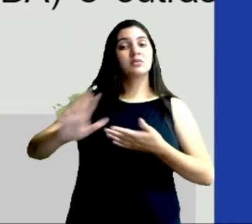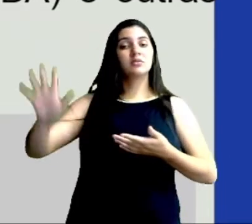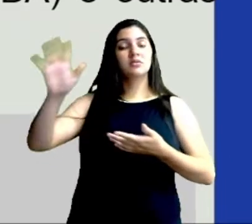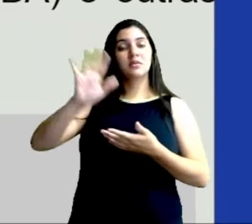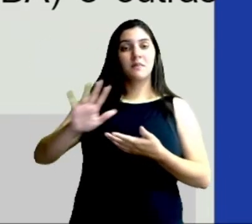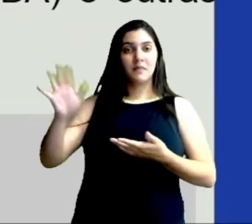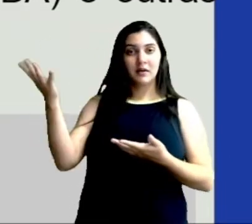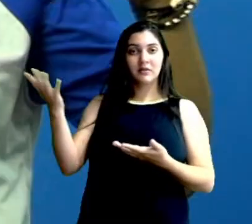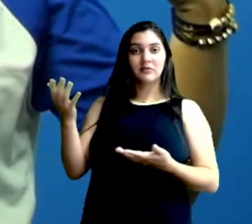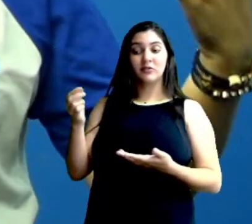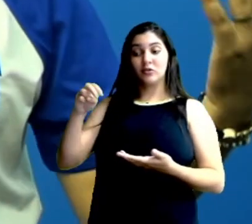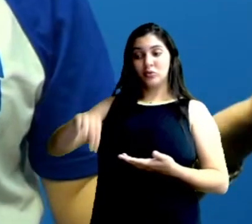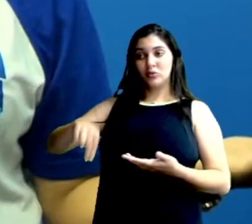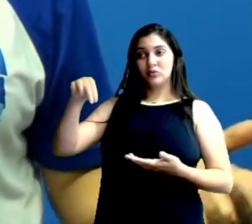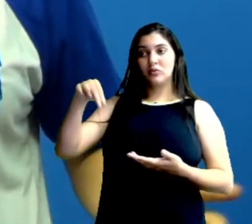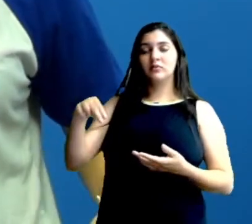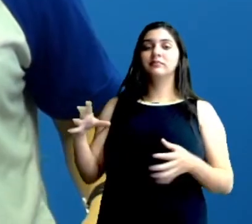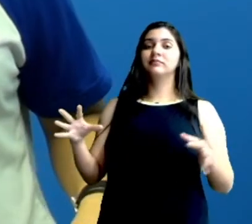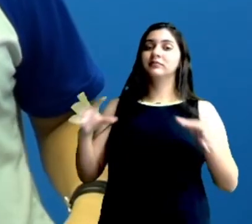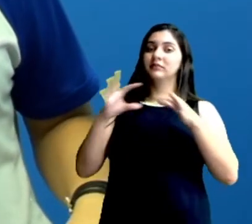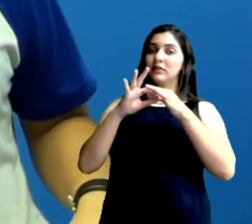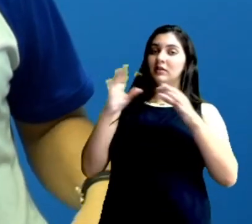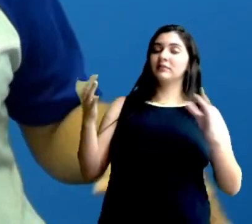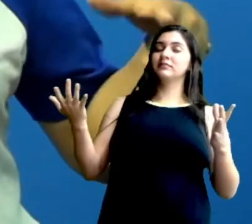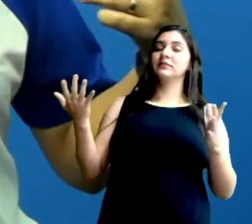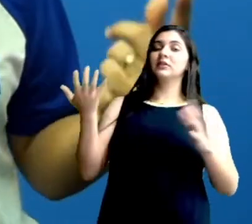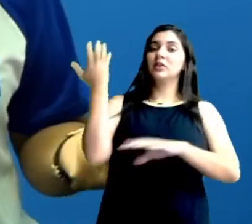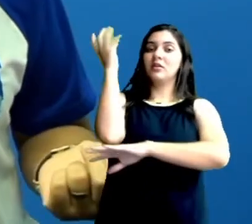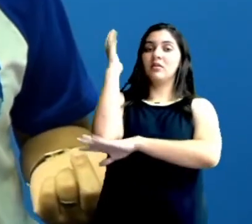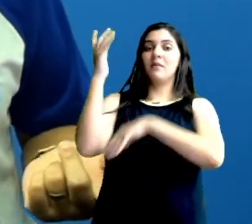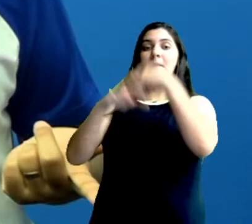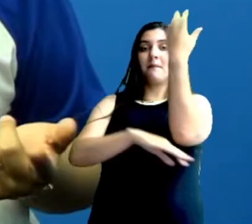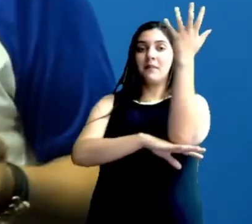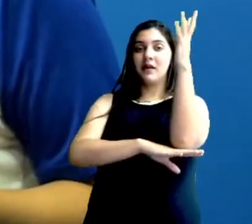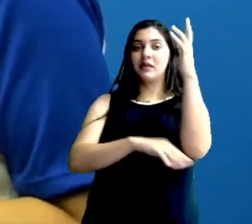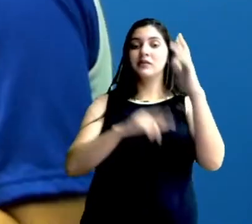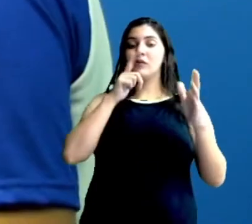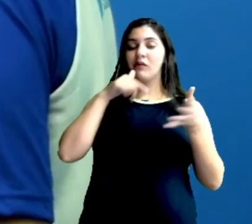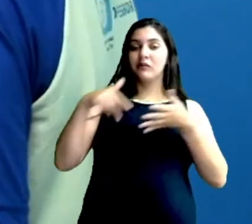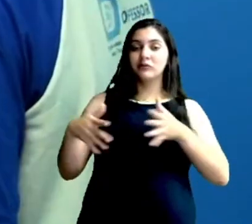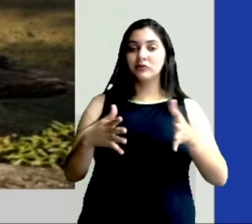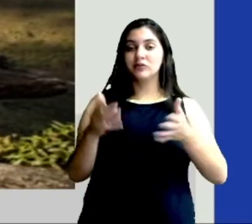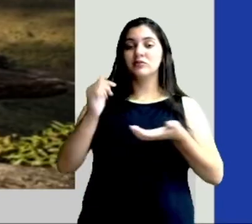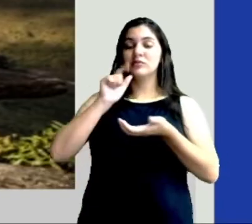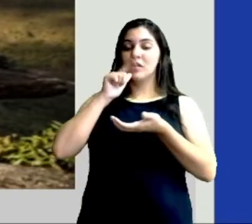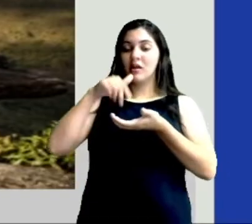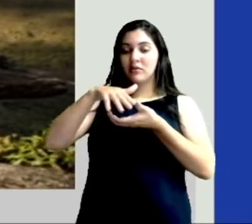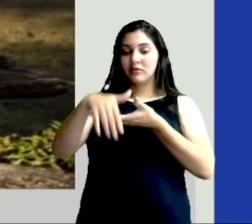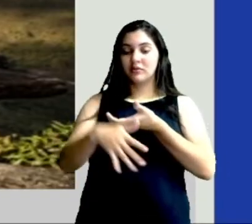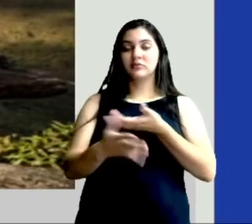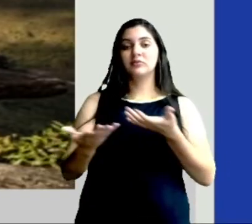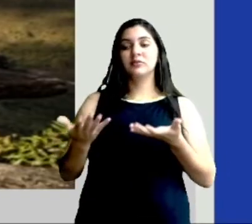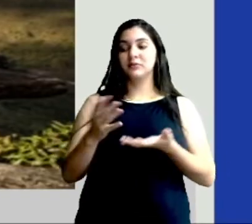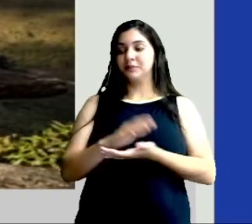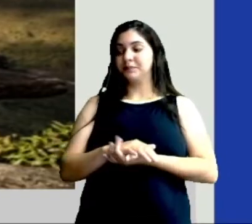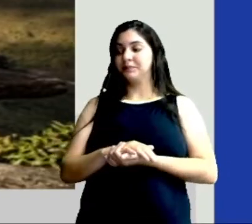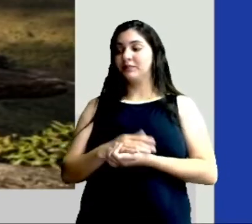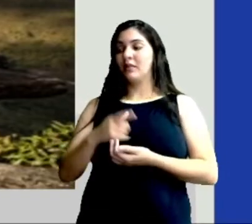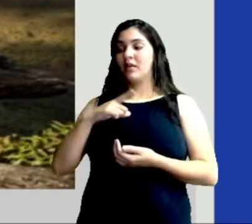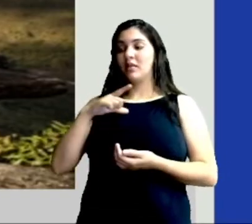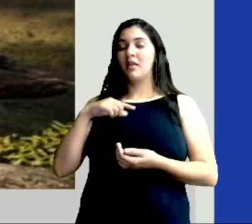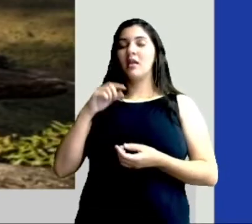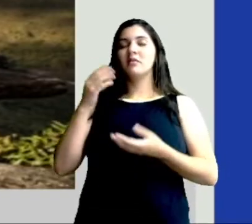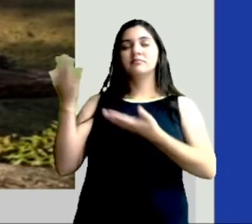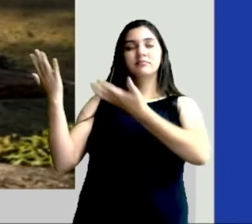dessa paisagem mais ligada à mata, aos rios e às cachoeiras. E nós temos aí, ó, a